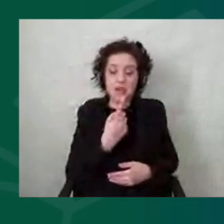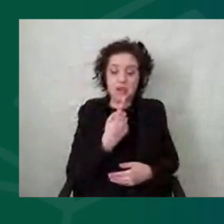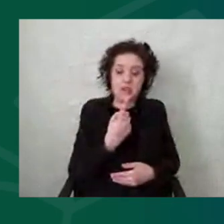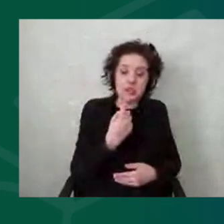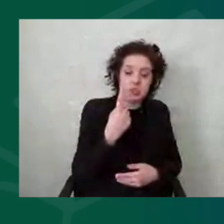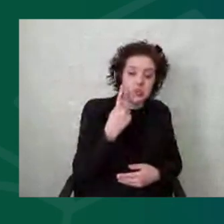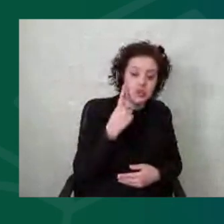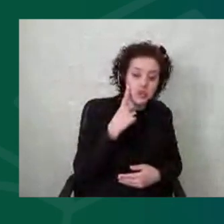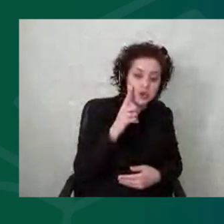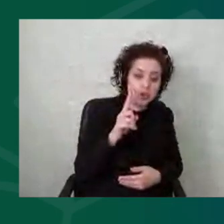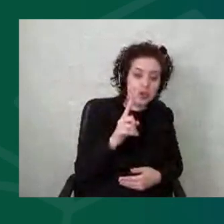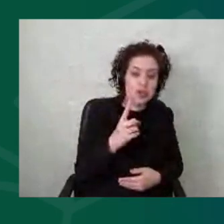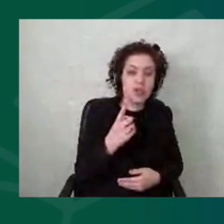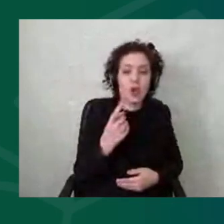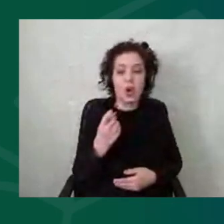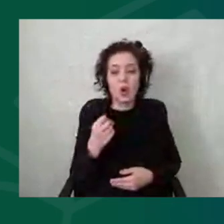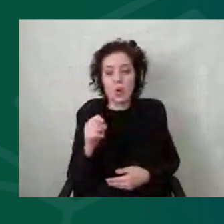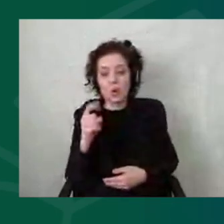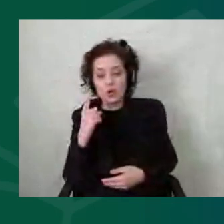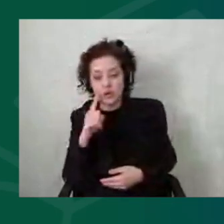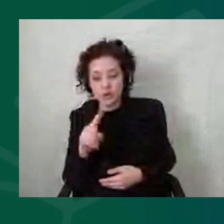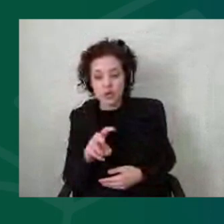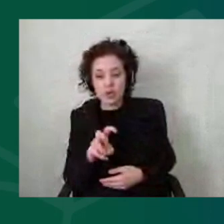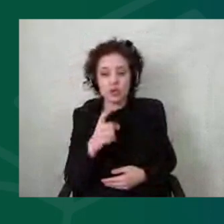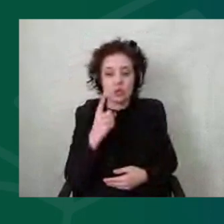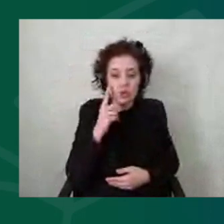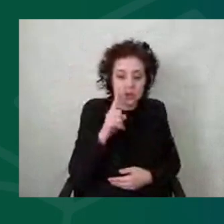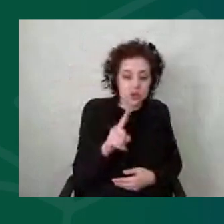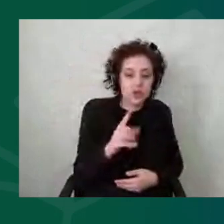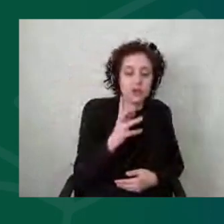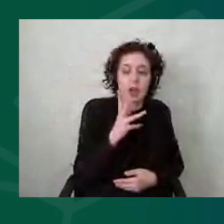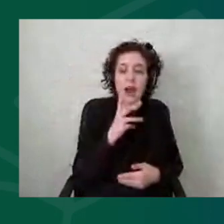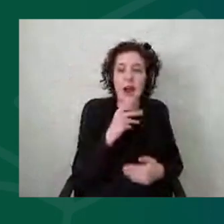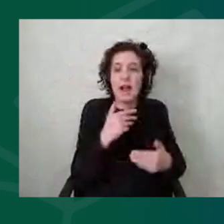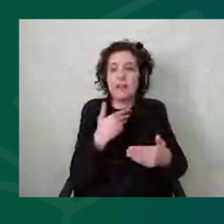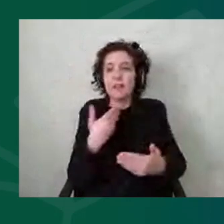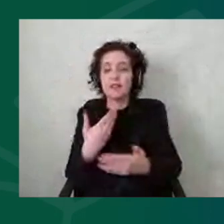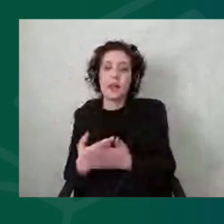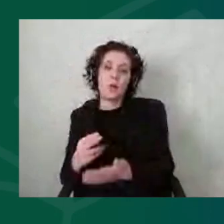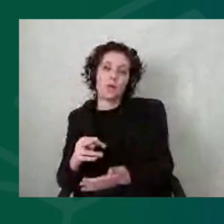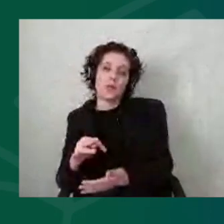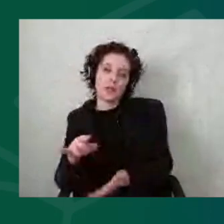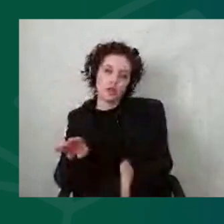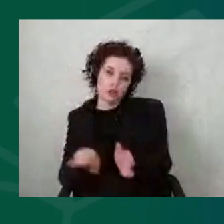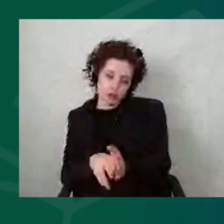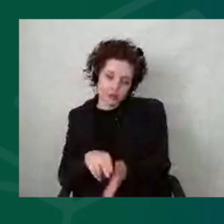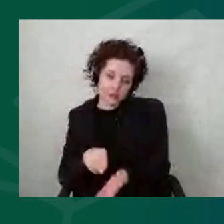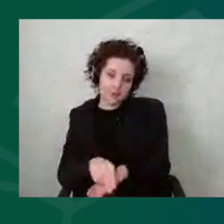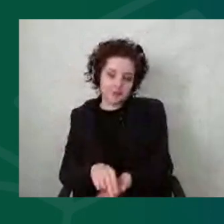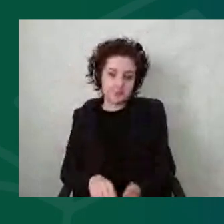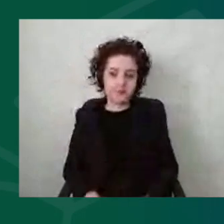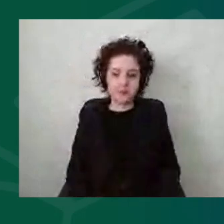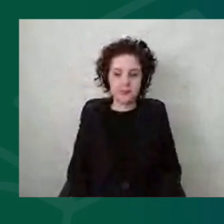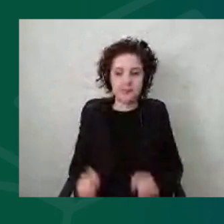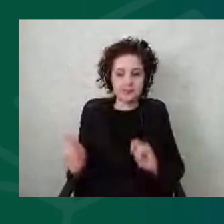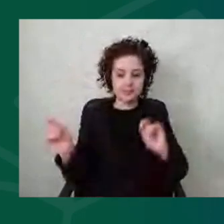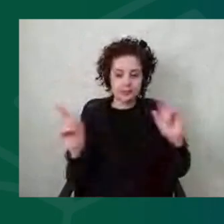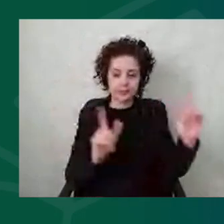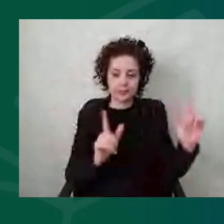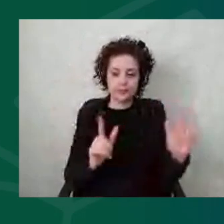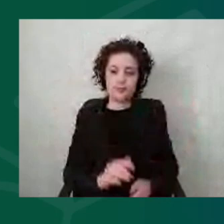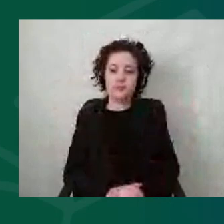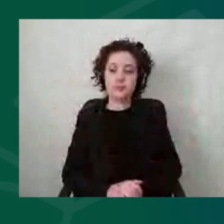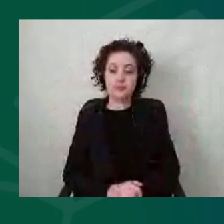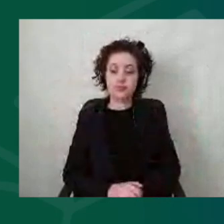para ele ser admitido numa unidade de terapia intensiva. Passa o próximo, por favor. E esse paciente que